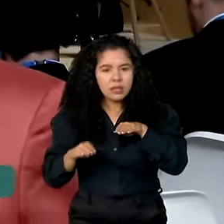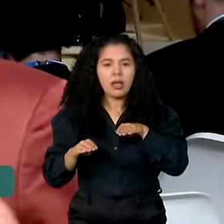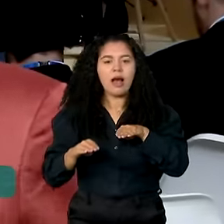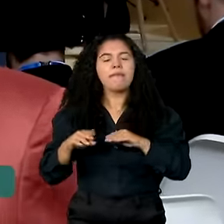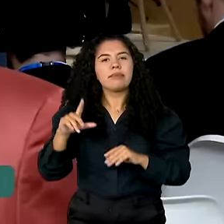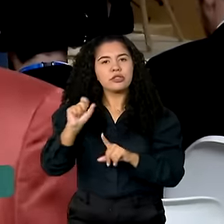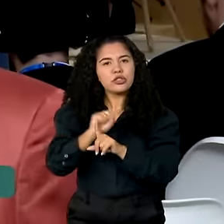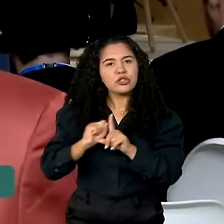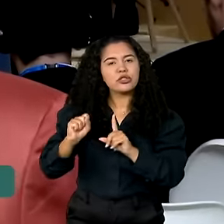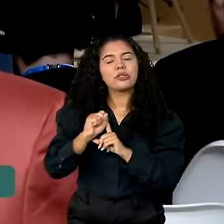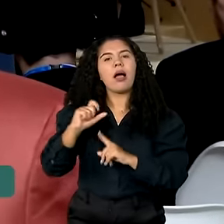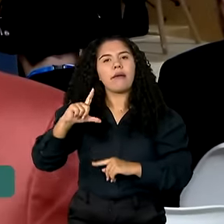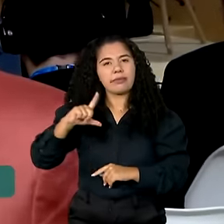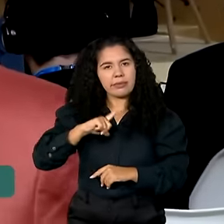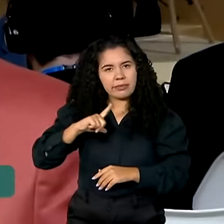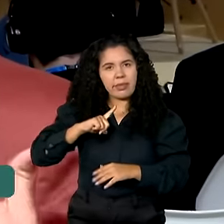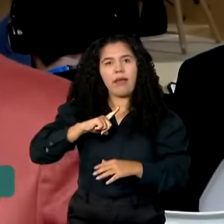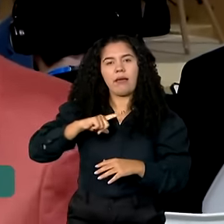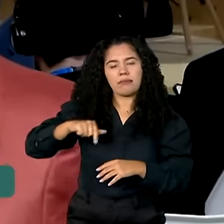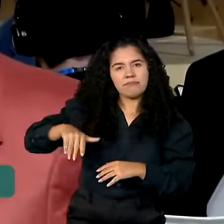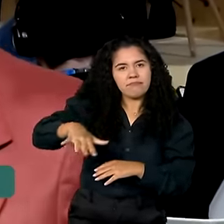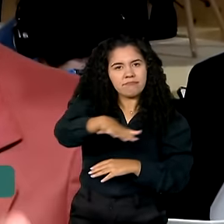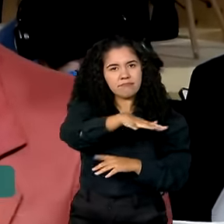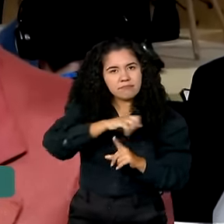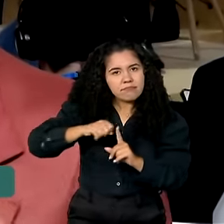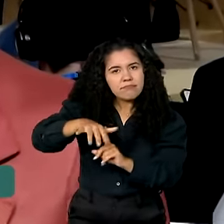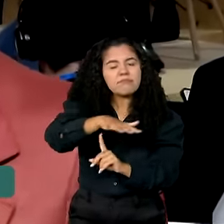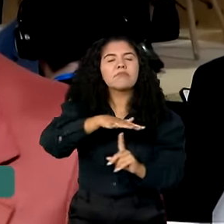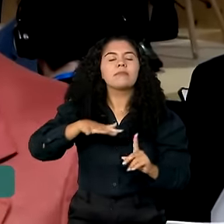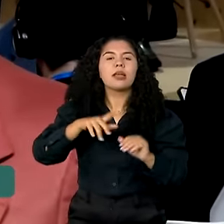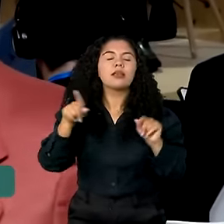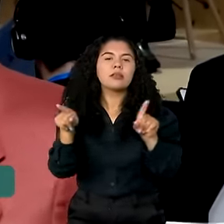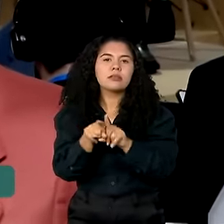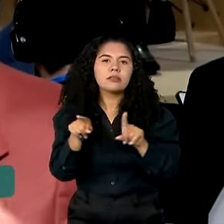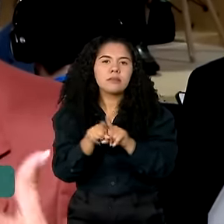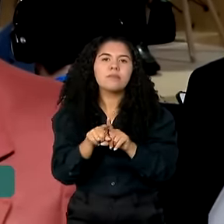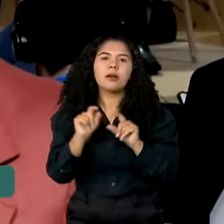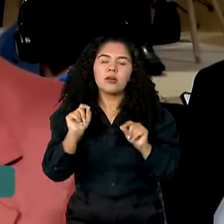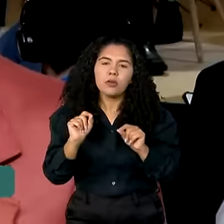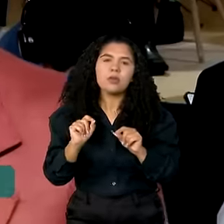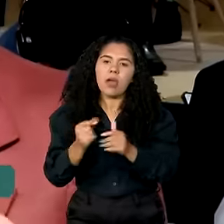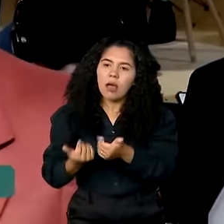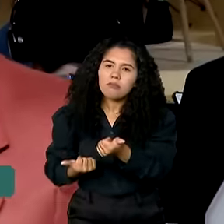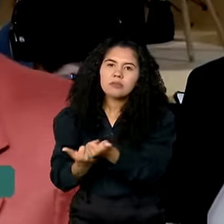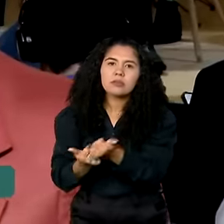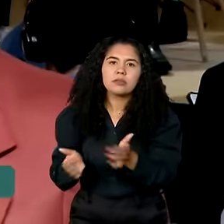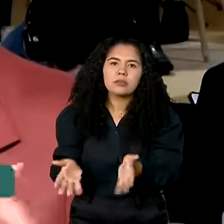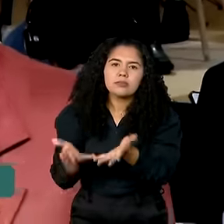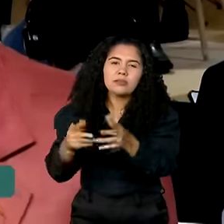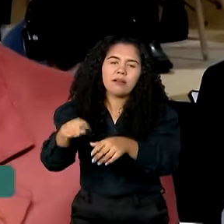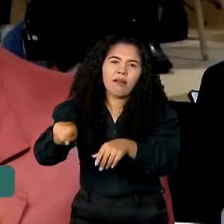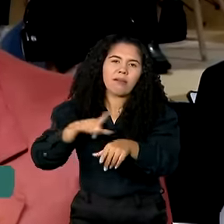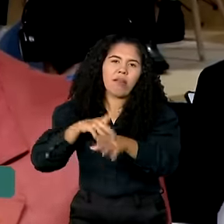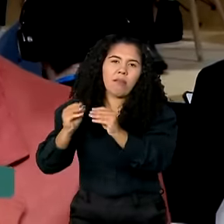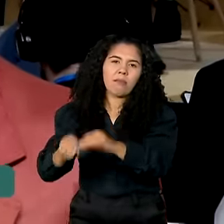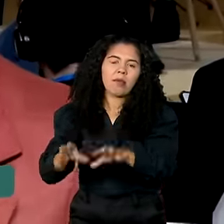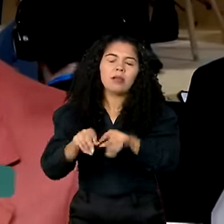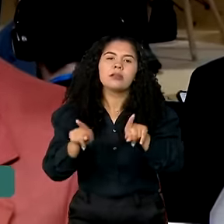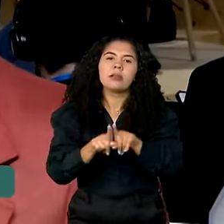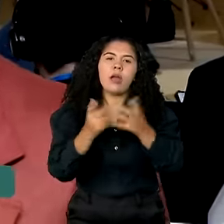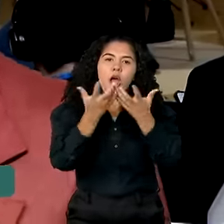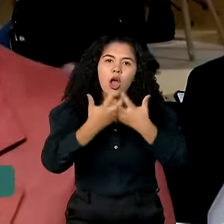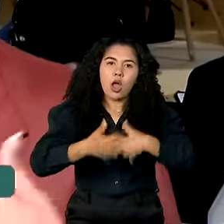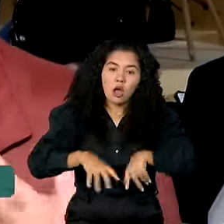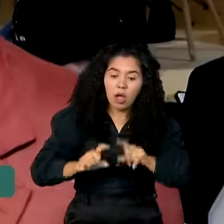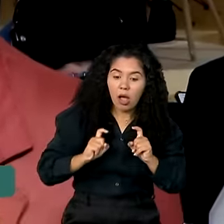presentes dentro da nossa sociedade, incluindo as pessoas que são diretamente atingidas na elaboração dessas políticas e na governança climática